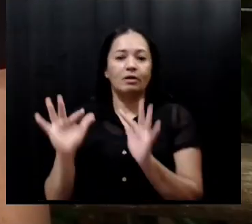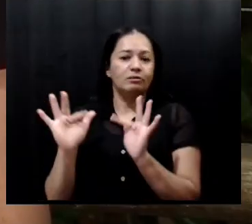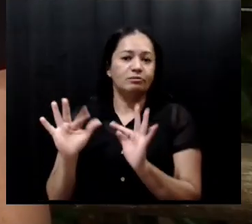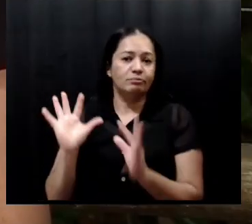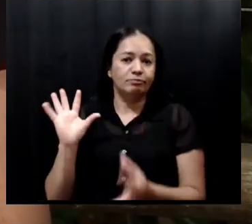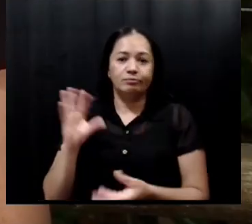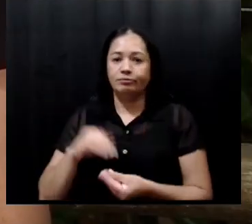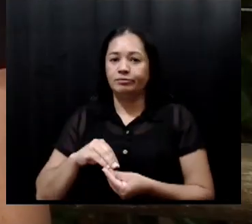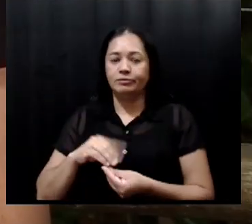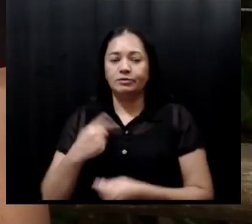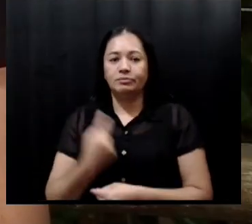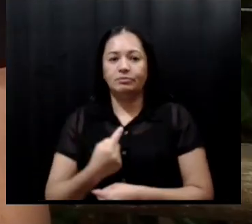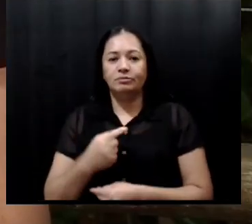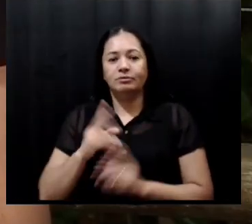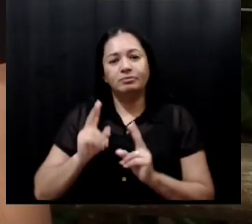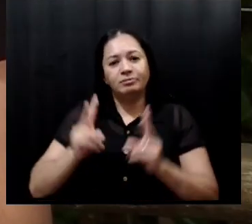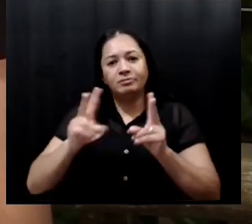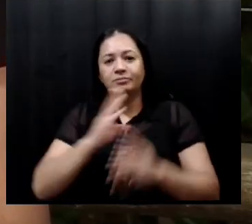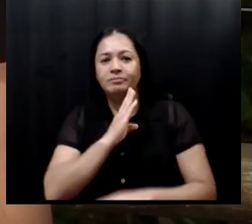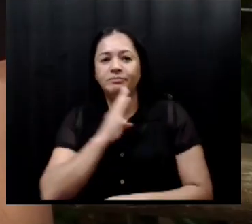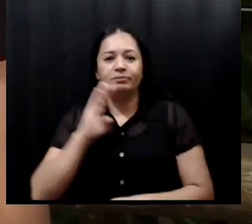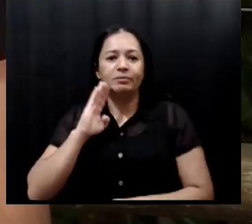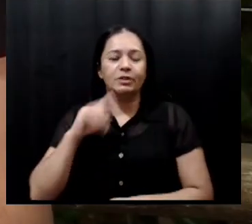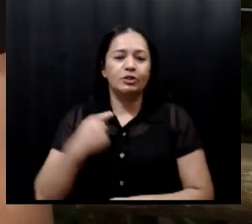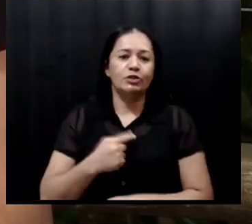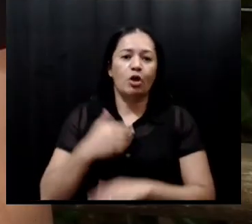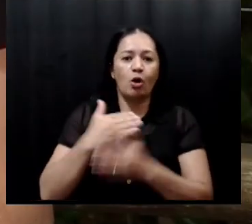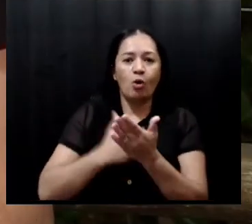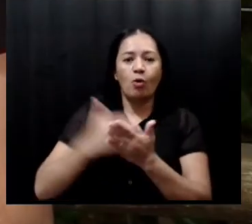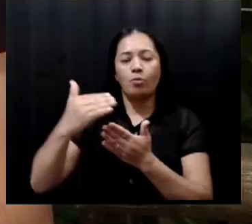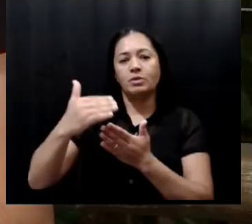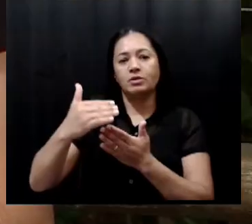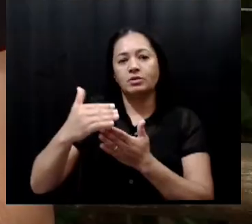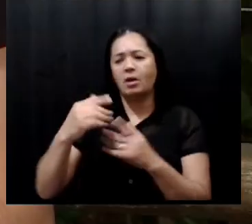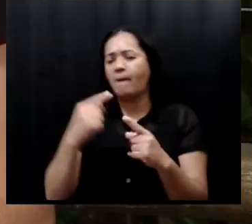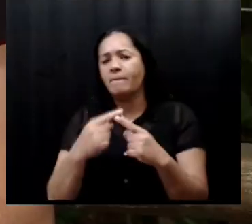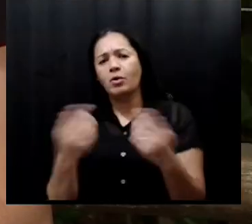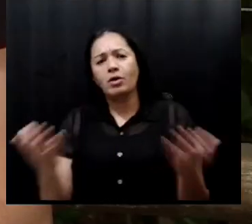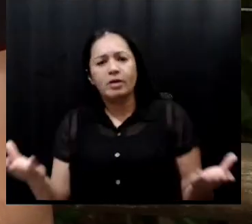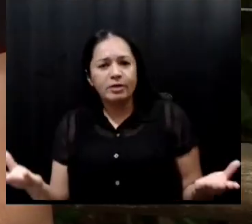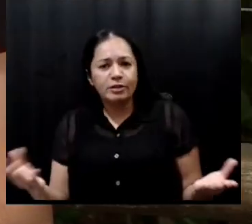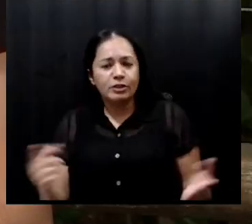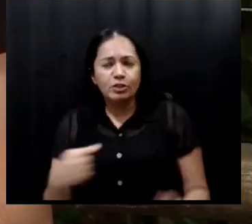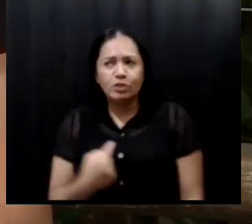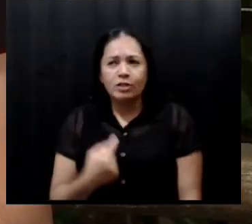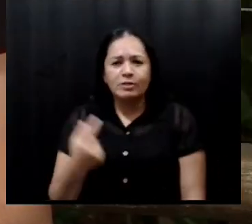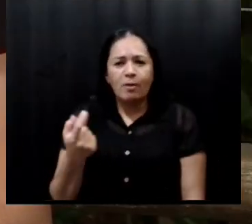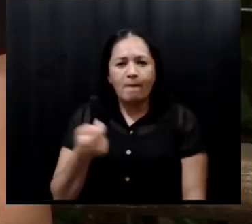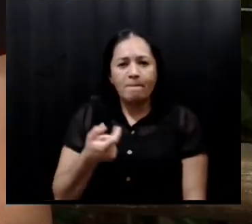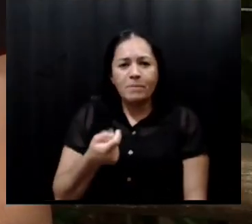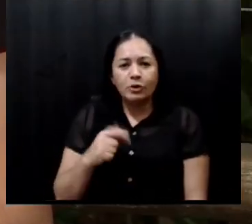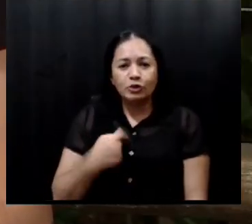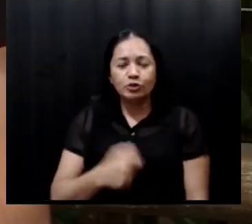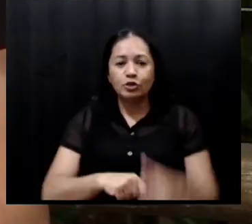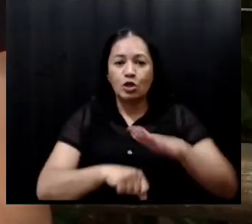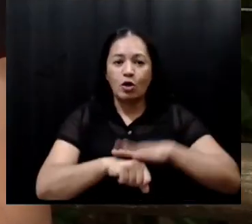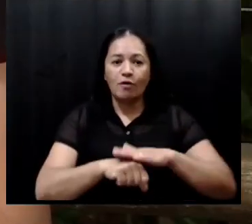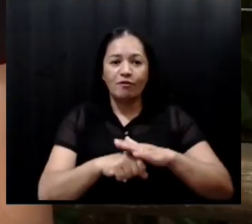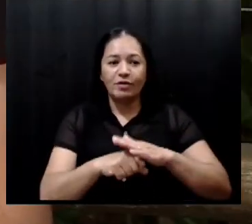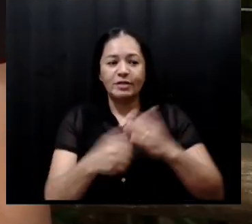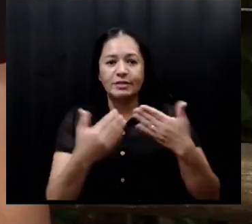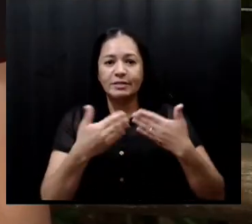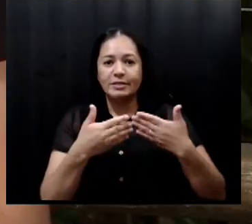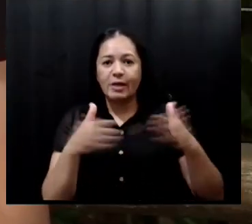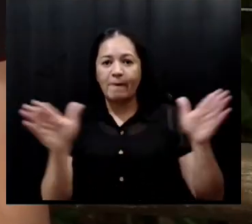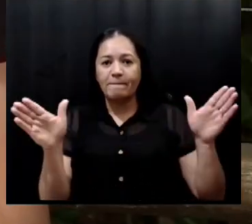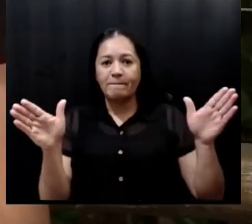bar conversando e foi onde a gente conversou. Por que não sair um pouquinho do que a gente faz, abrir mão um pouco daquela loucura que estava